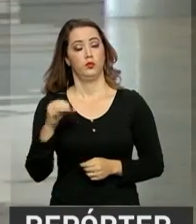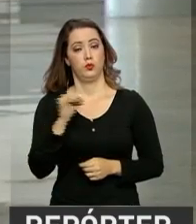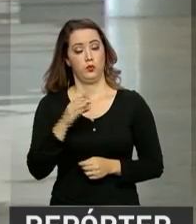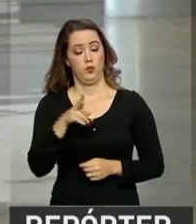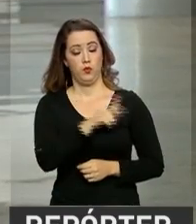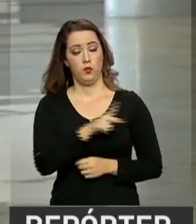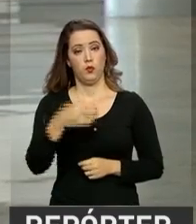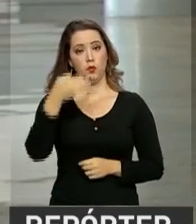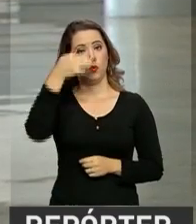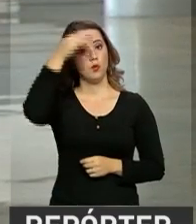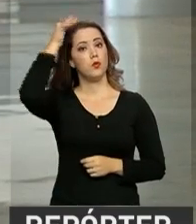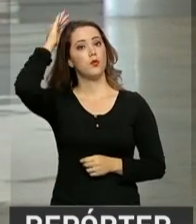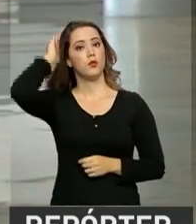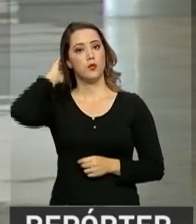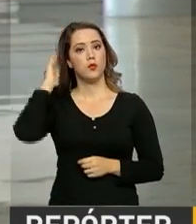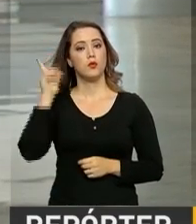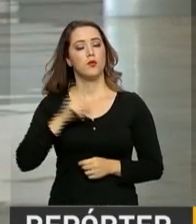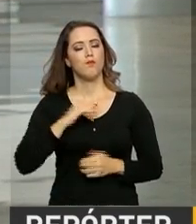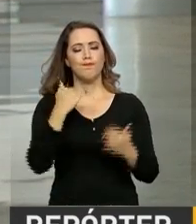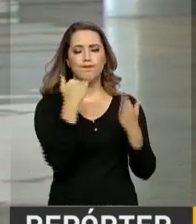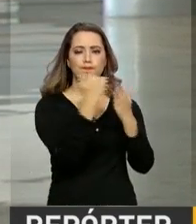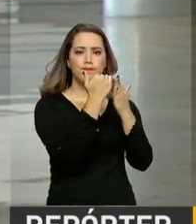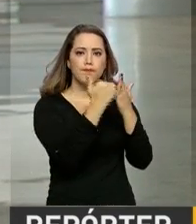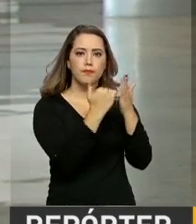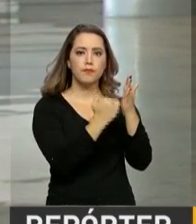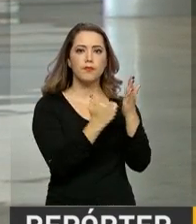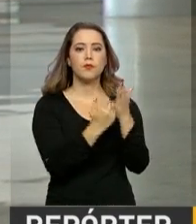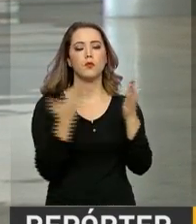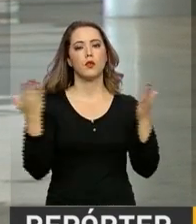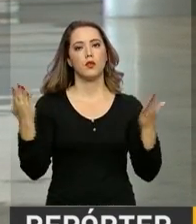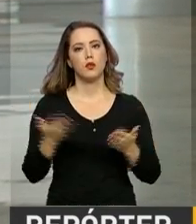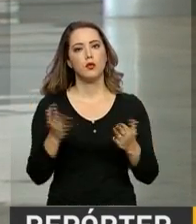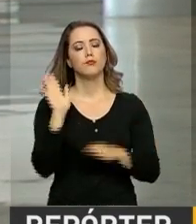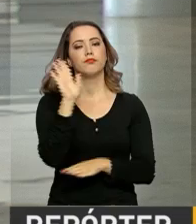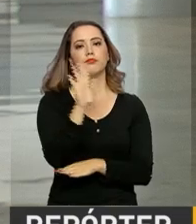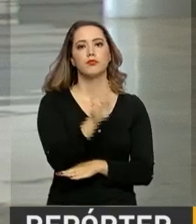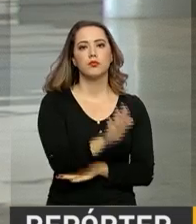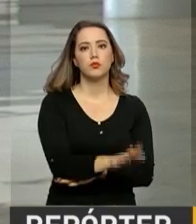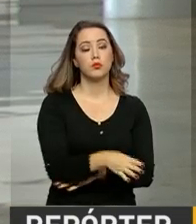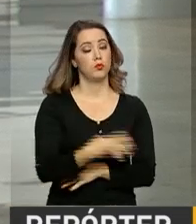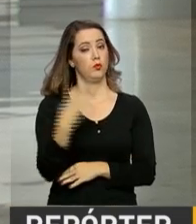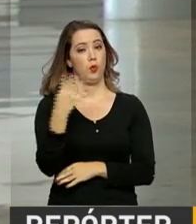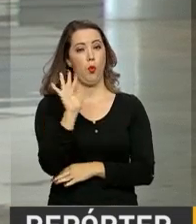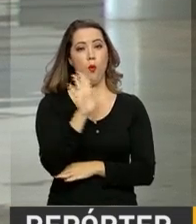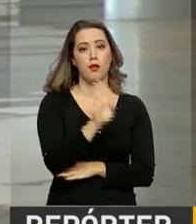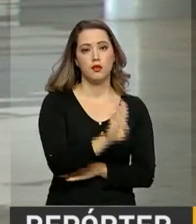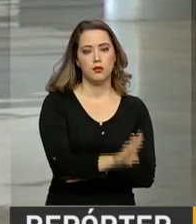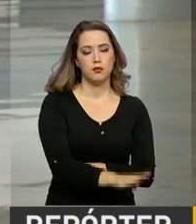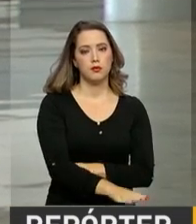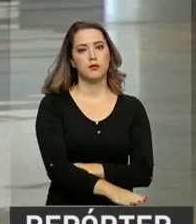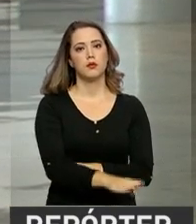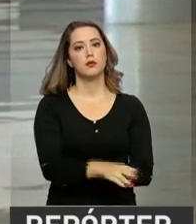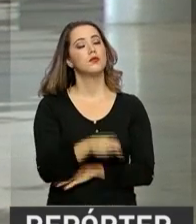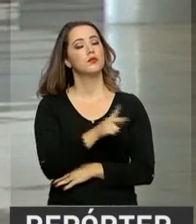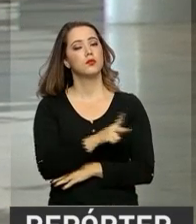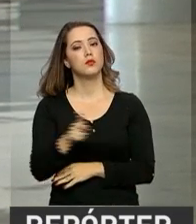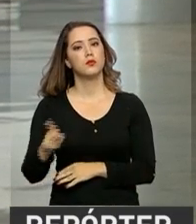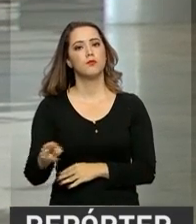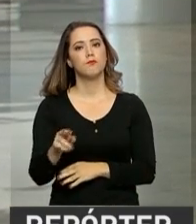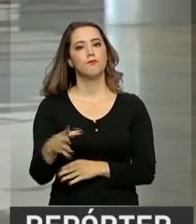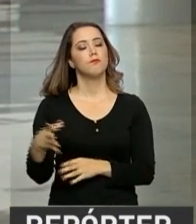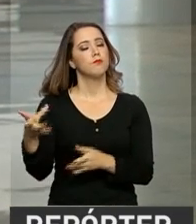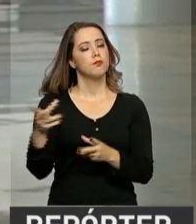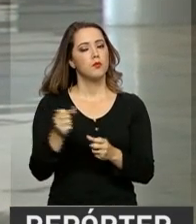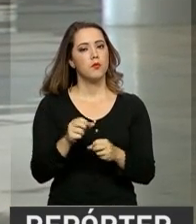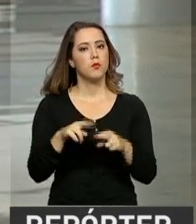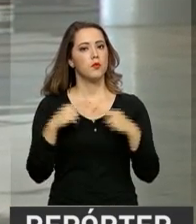da República interino Michel Temer tem agenda aqui em Brasília hoje à tarde às 4 horas da tarde Michel Temer recebe o